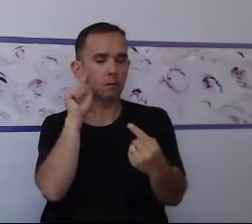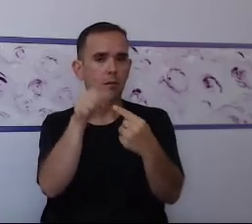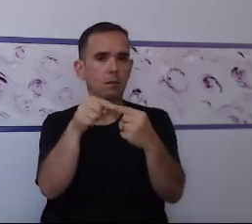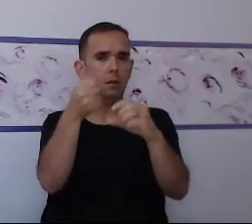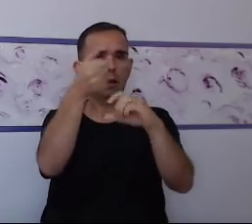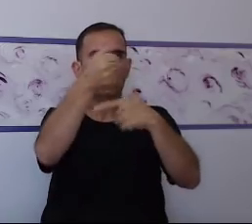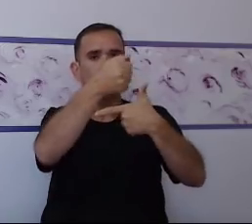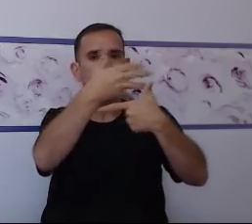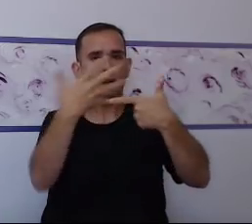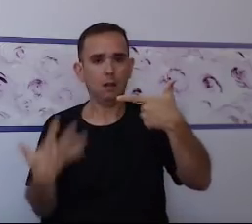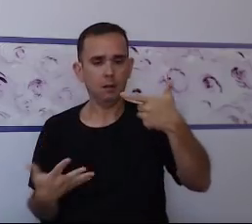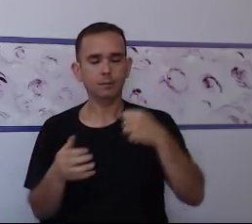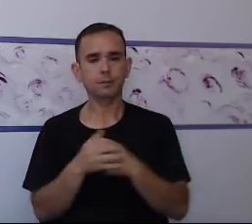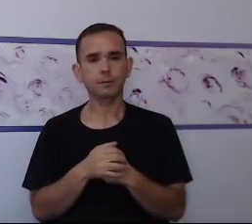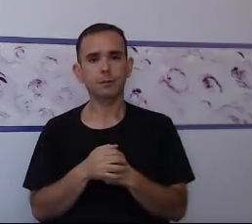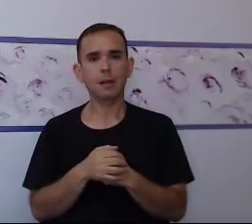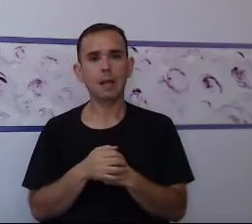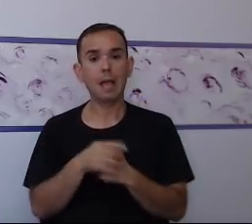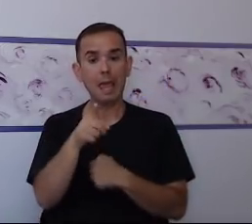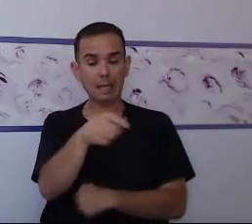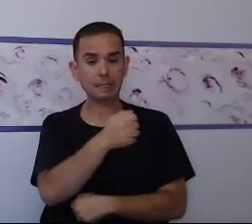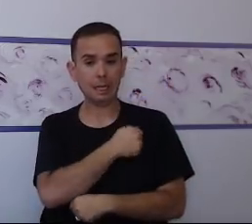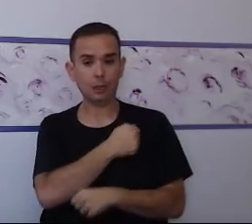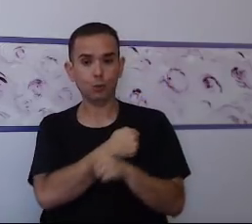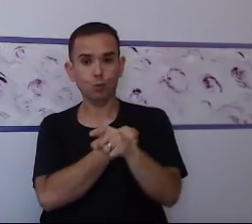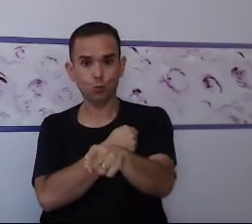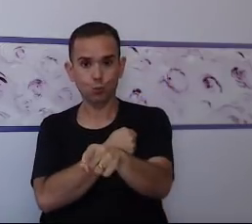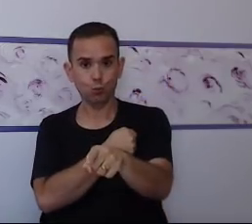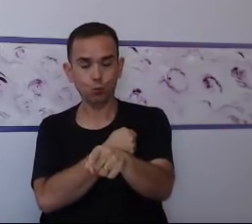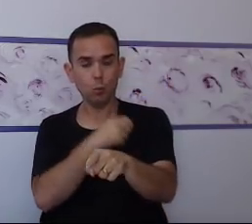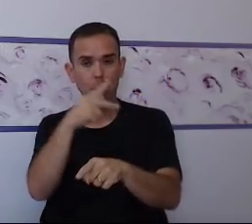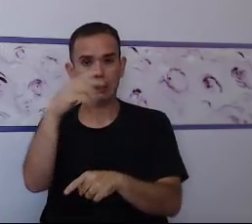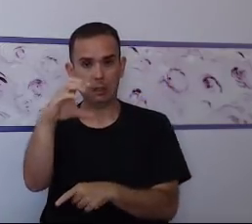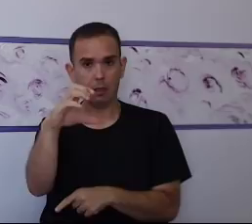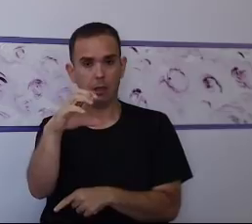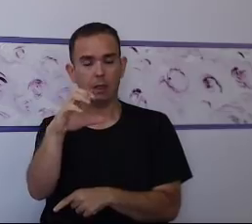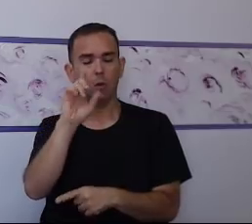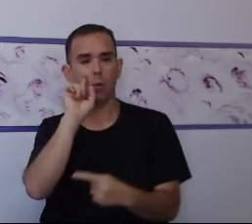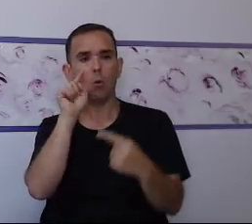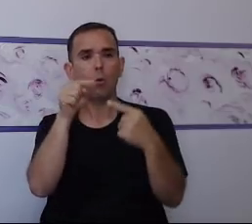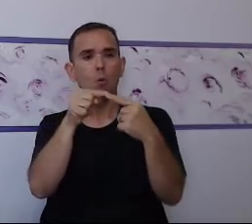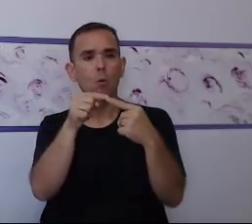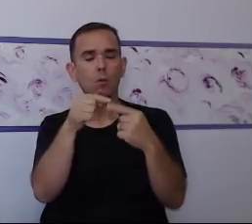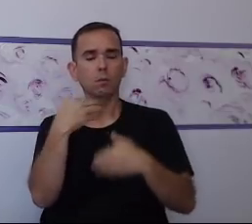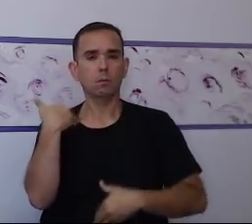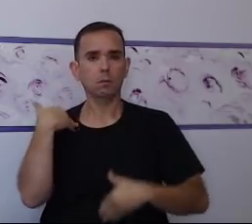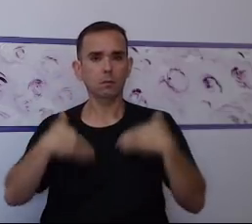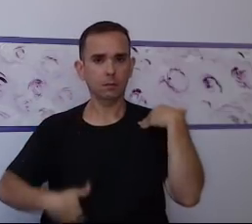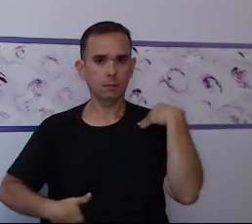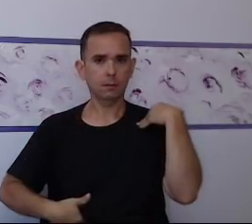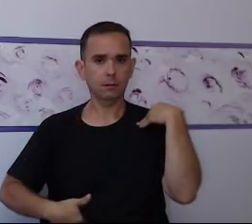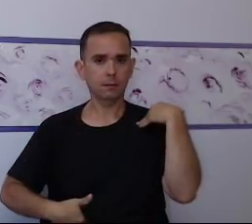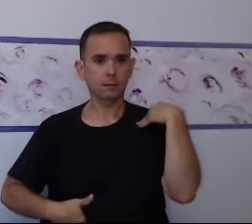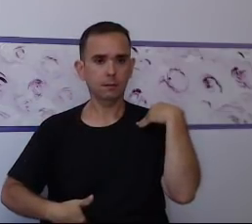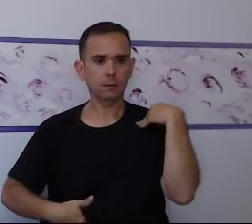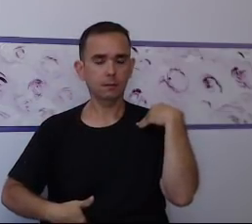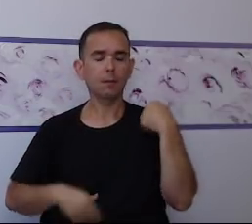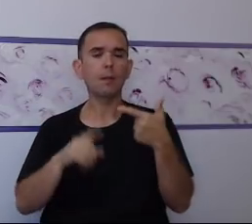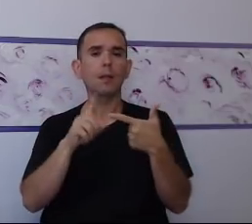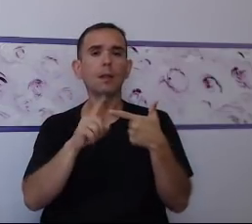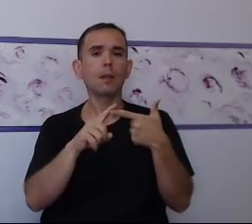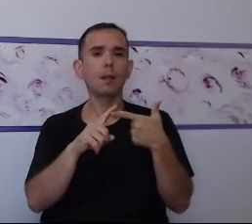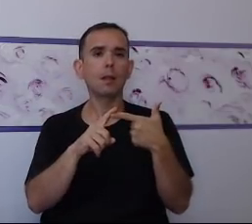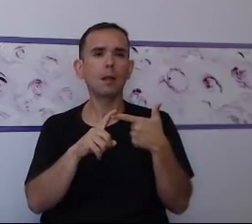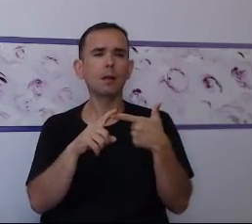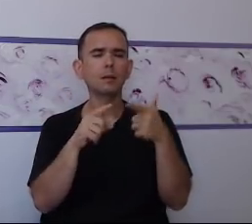pode classificar esse aluno com paralisia cerebral de acordo com o tônus postural, né? Com a alteração